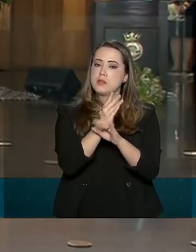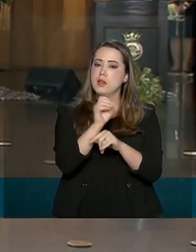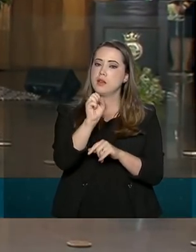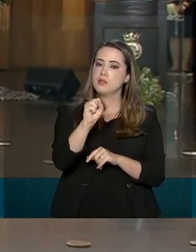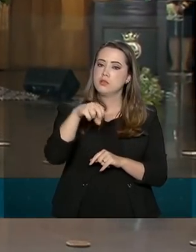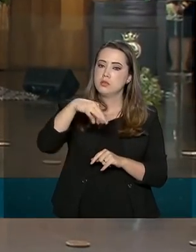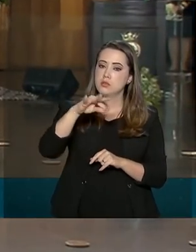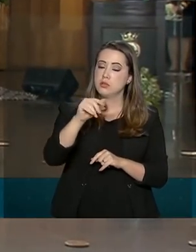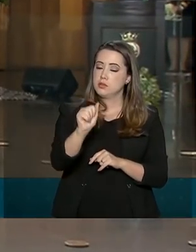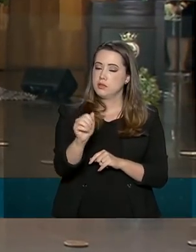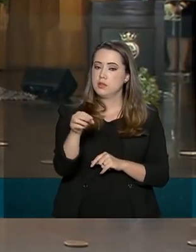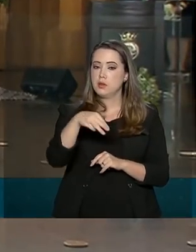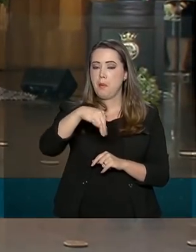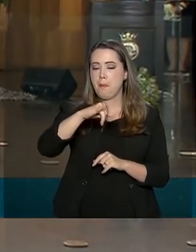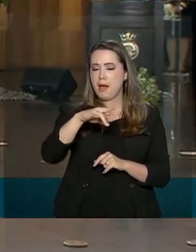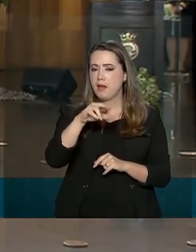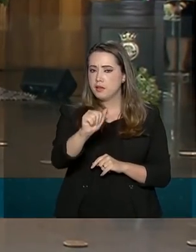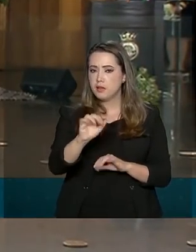Profundos.